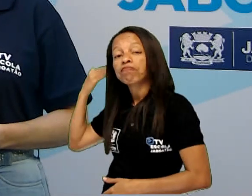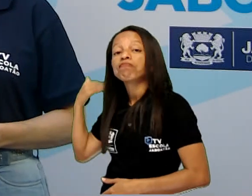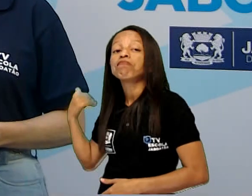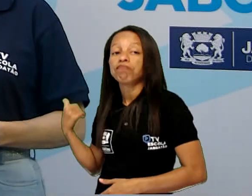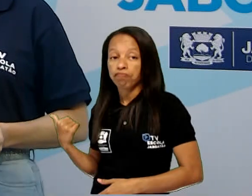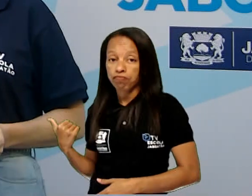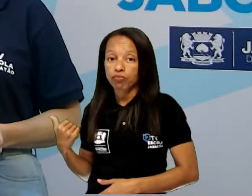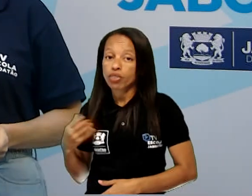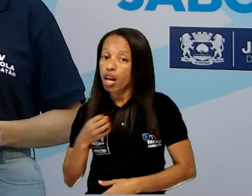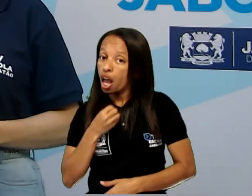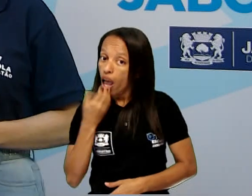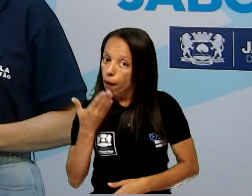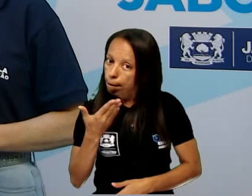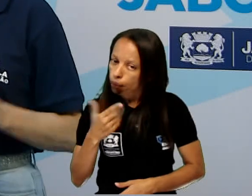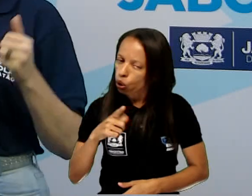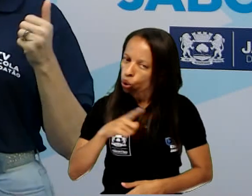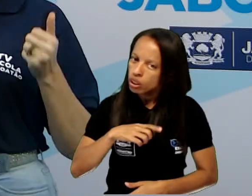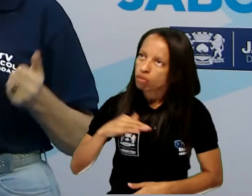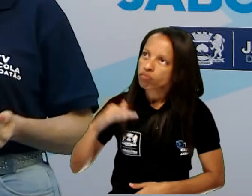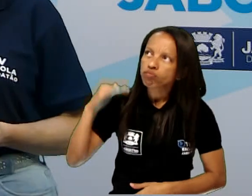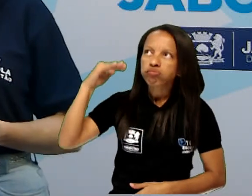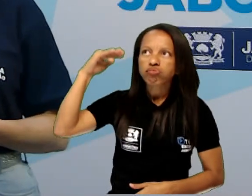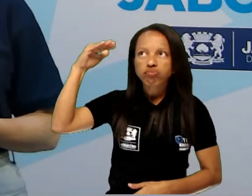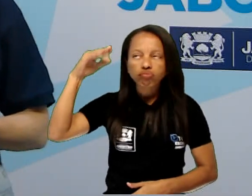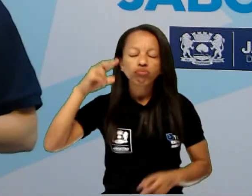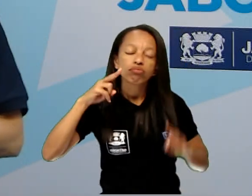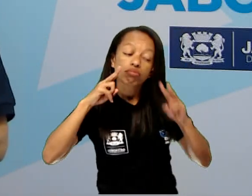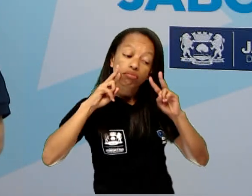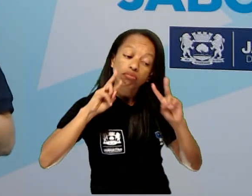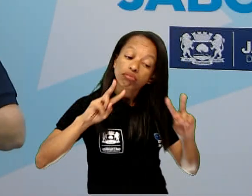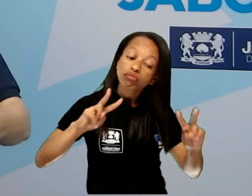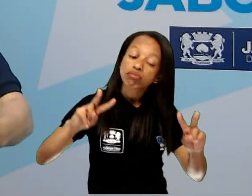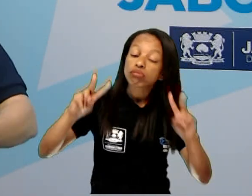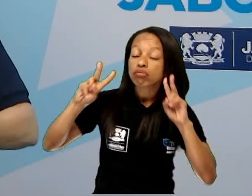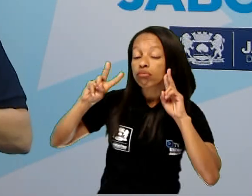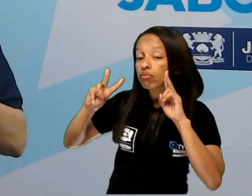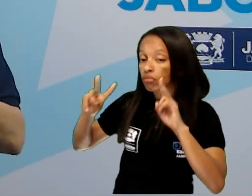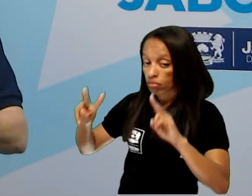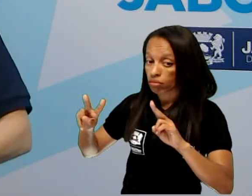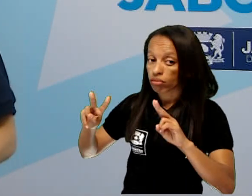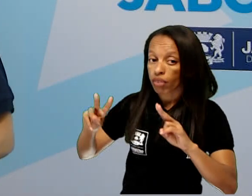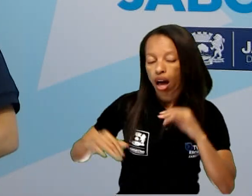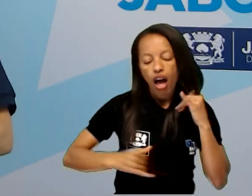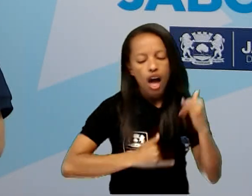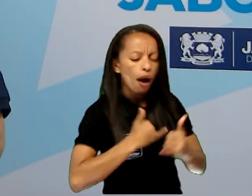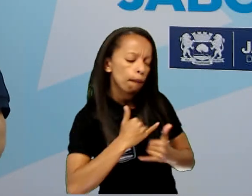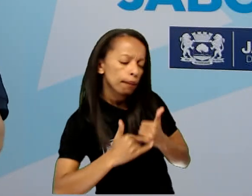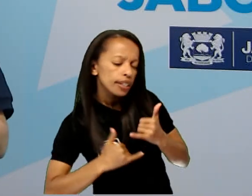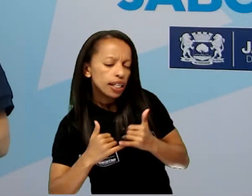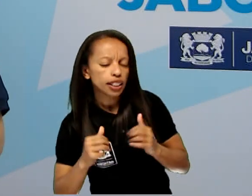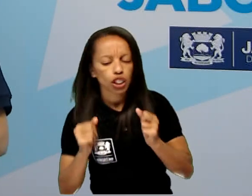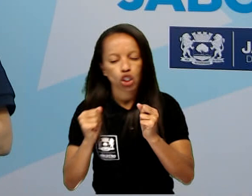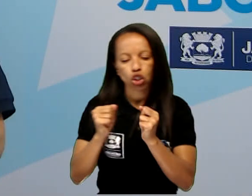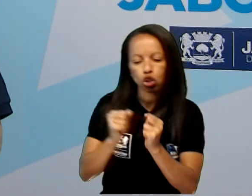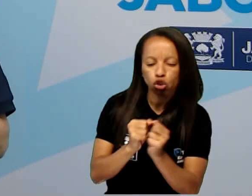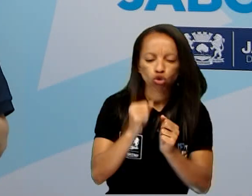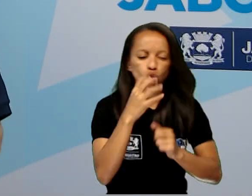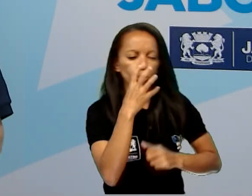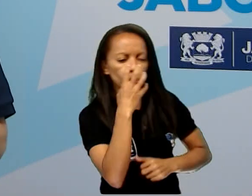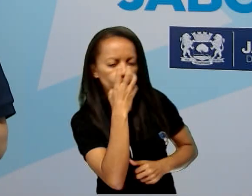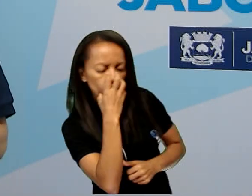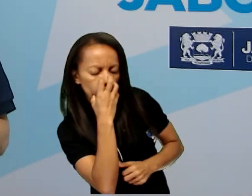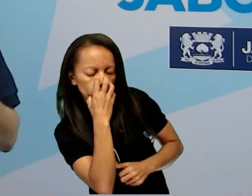bom ter um adulto por perto, observando, né, aquela afetividade, aquela integração da criança